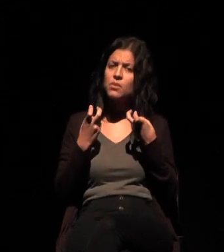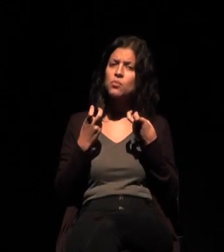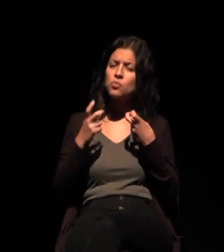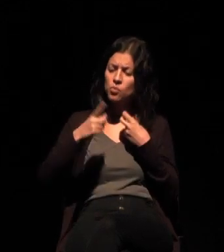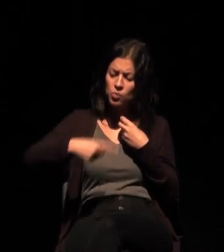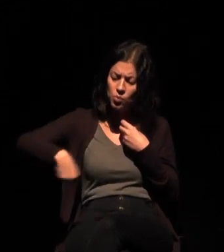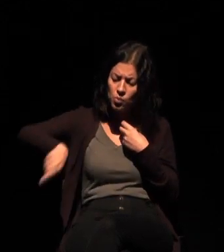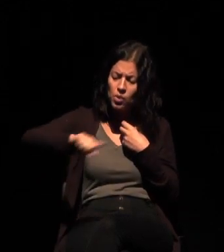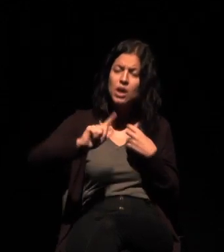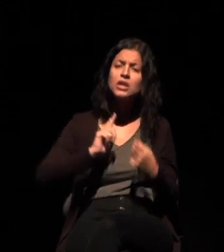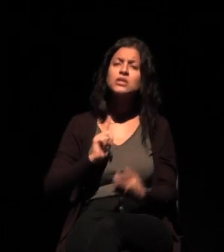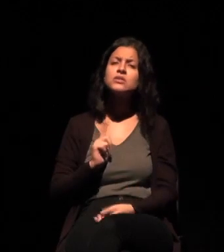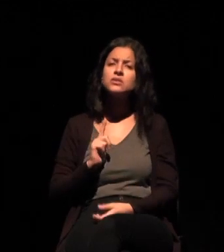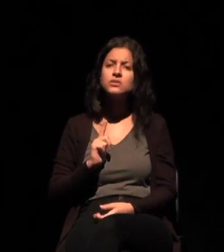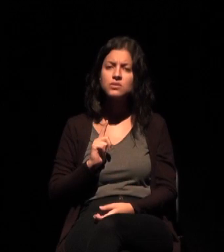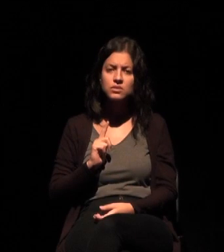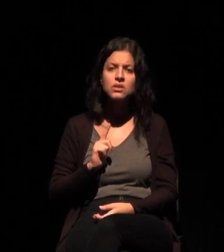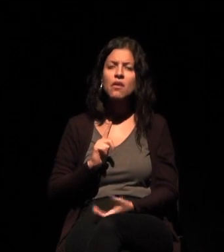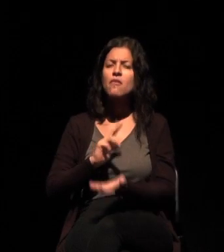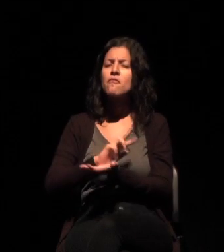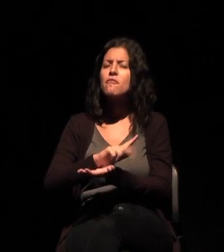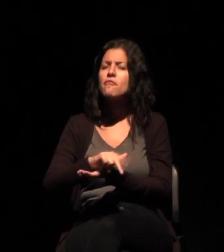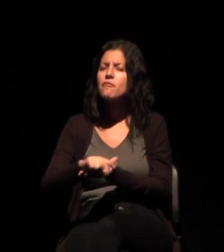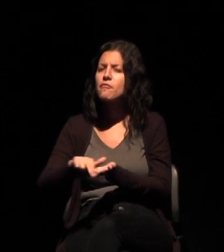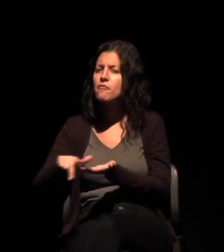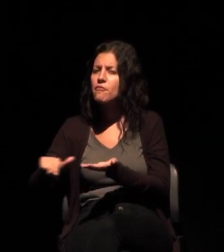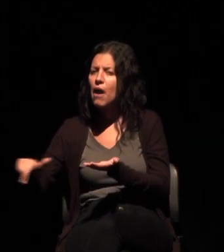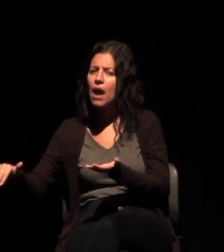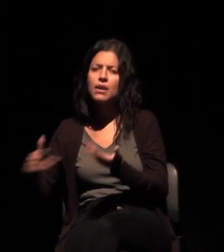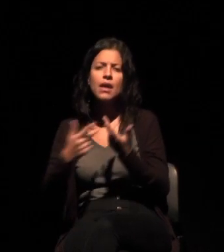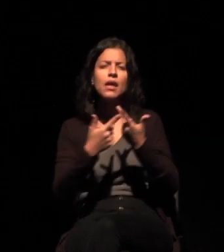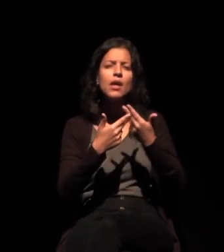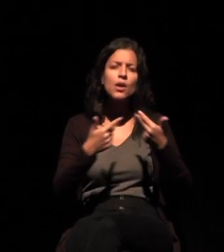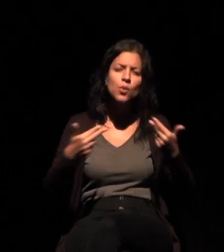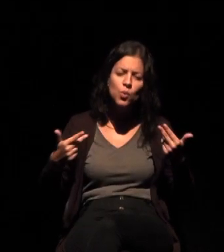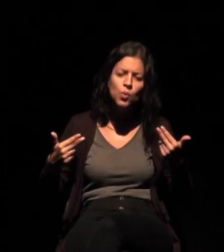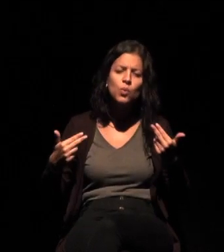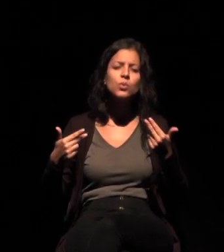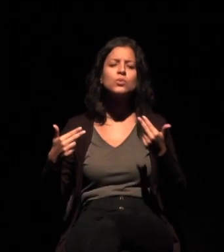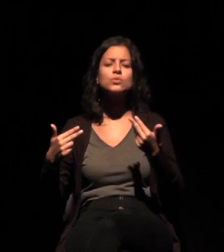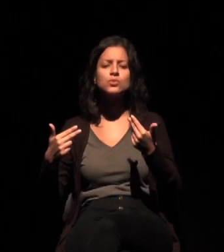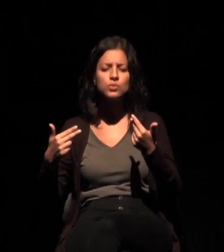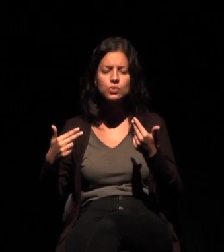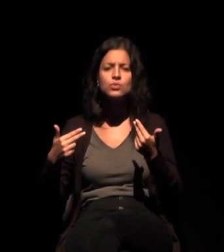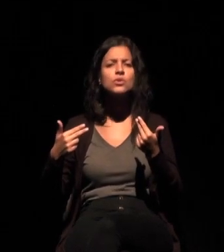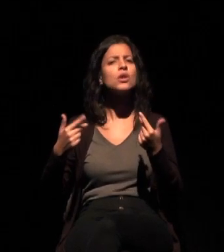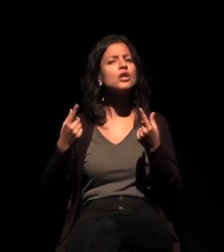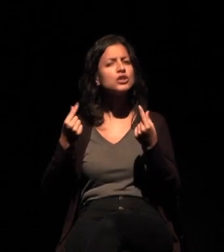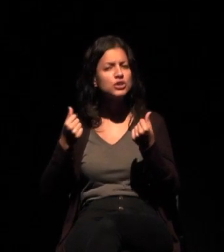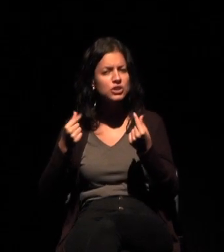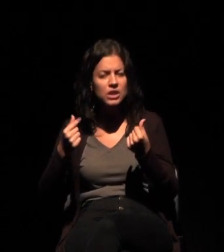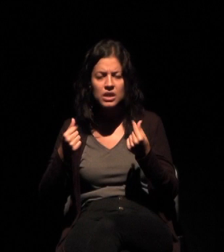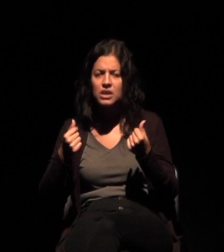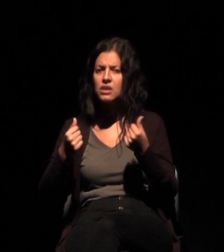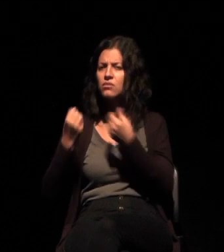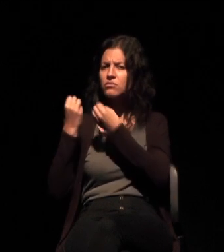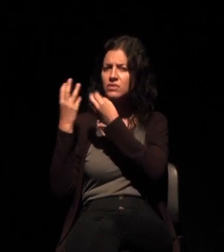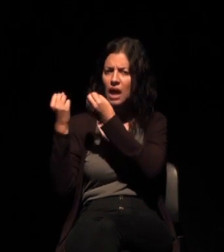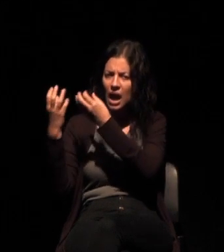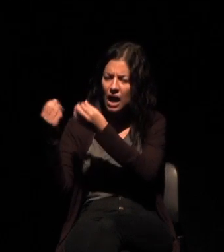uma pool dos recursos e derivados eo material interessante para investigação que de facto universidade